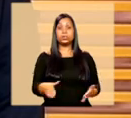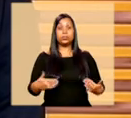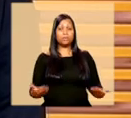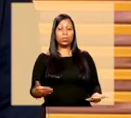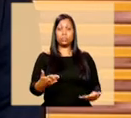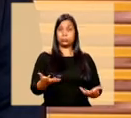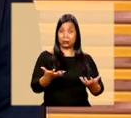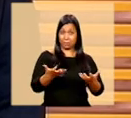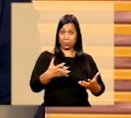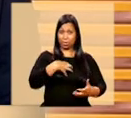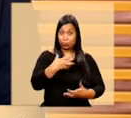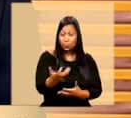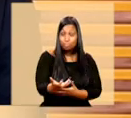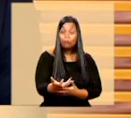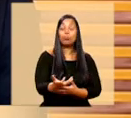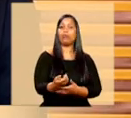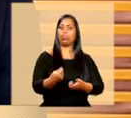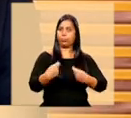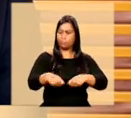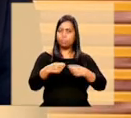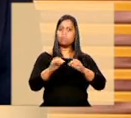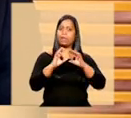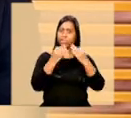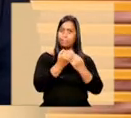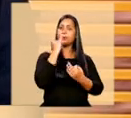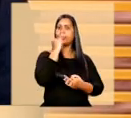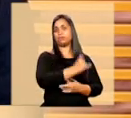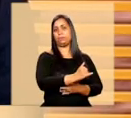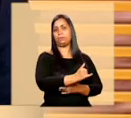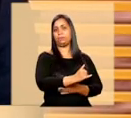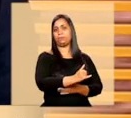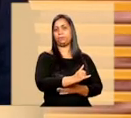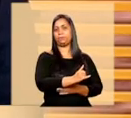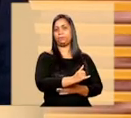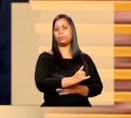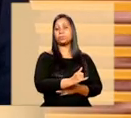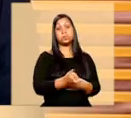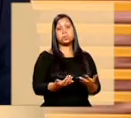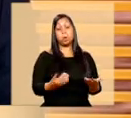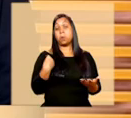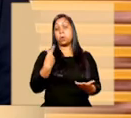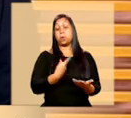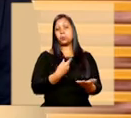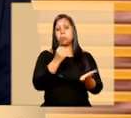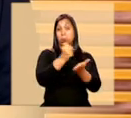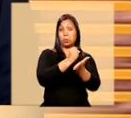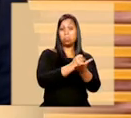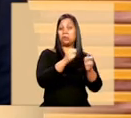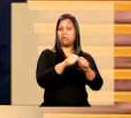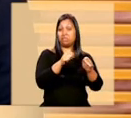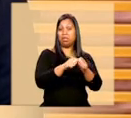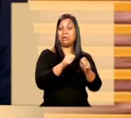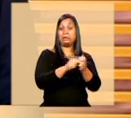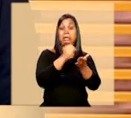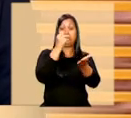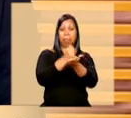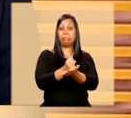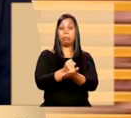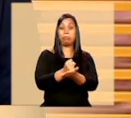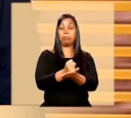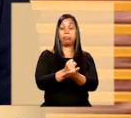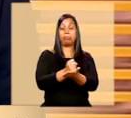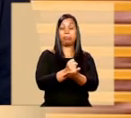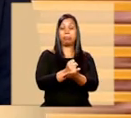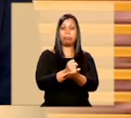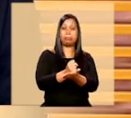grau. Então, quem deseja ser um doador tem que comunicar a família. Tem que falar com a família, Sim. Né, doutor? A gente não tem como fazer um documento, registrar